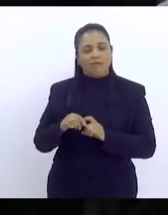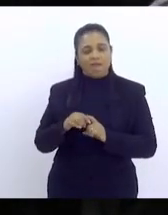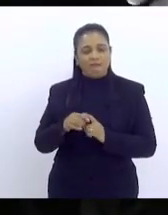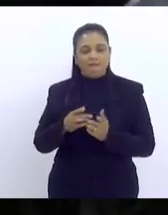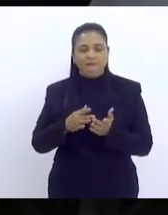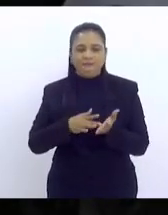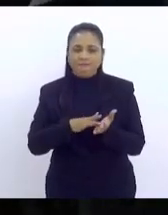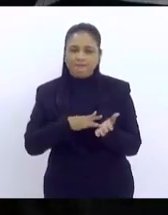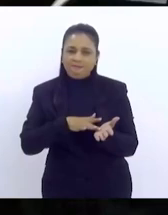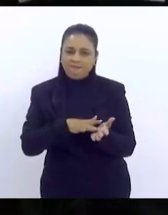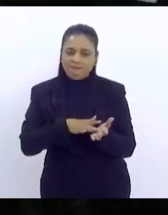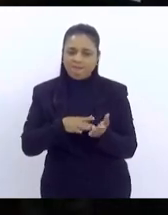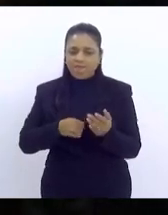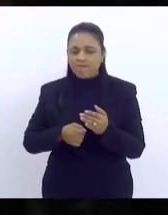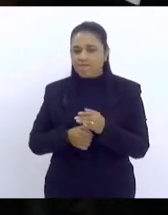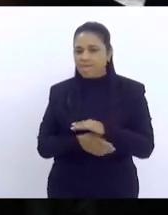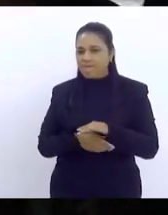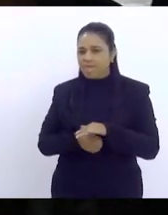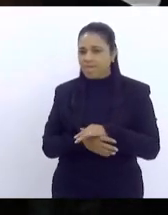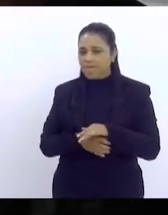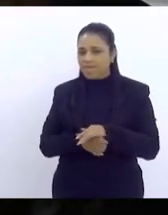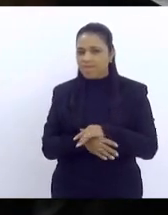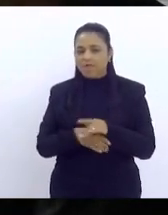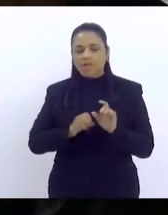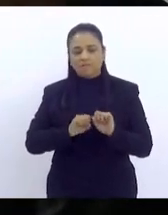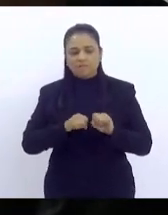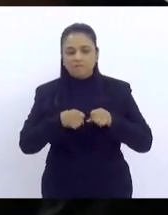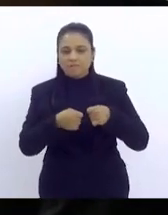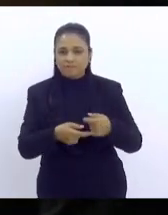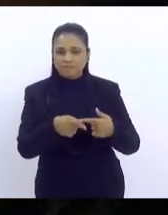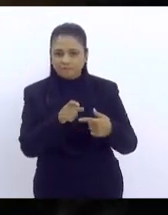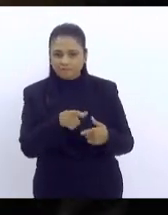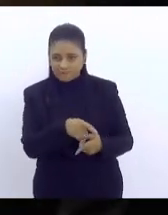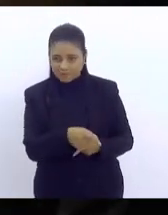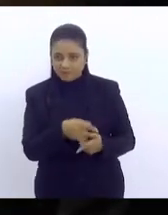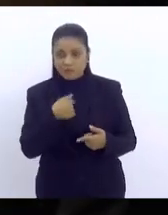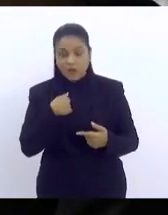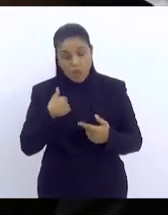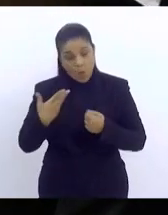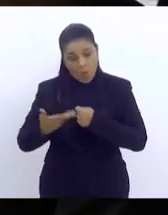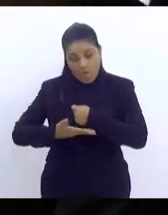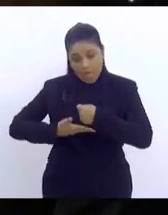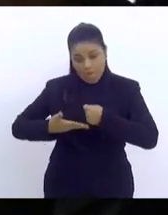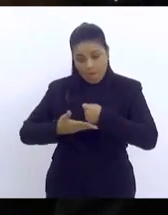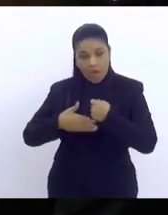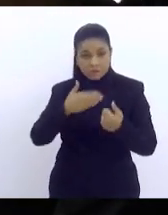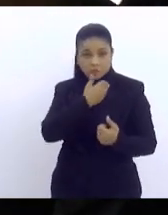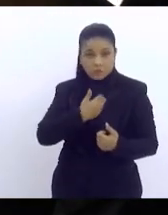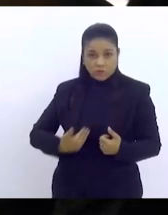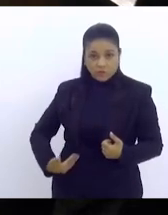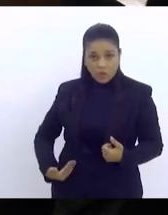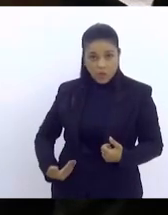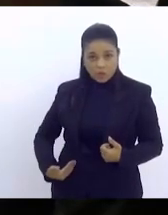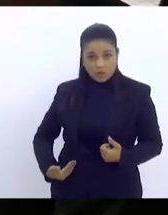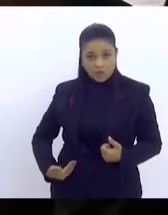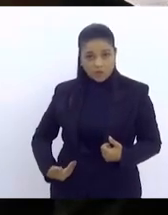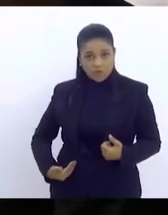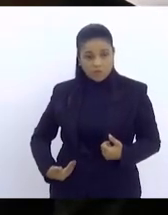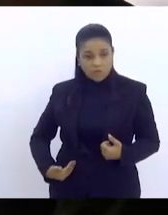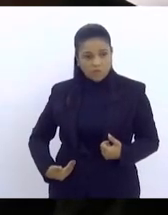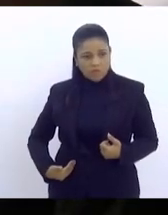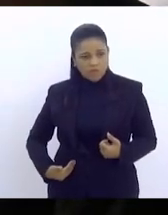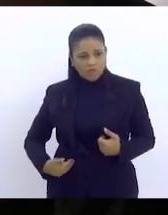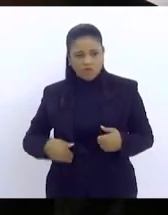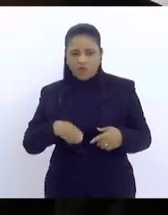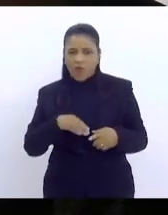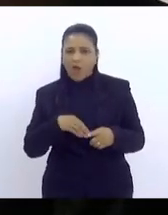tenta defender o indefensável não é porque nós fazemos base do governo que nós vamos descobrir né acortar O que tá